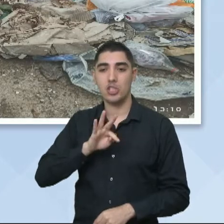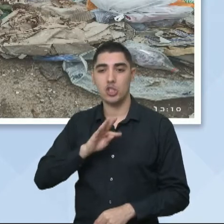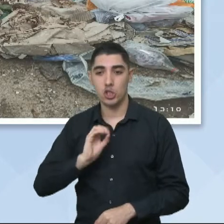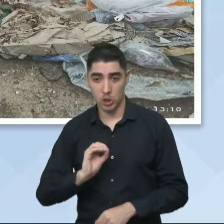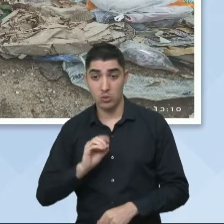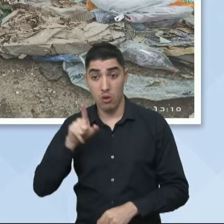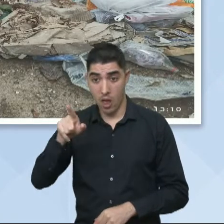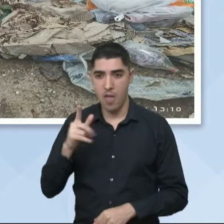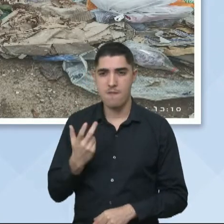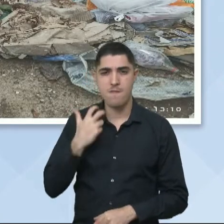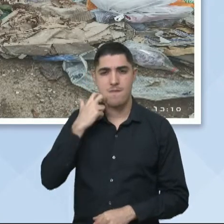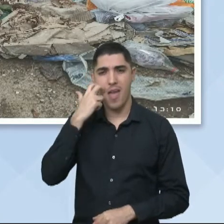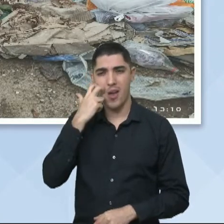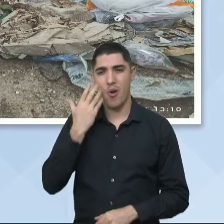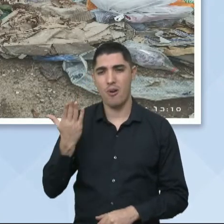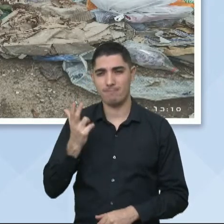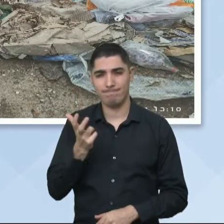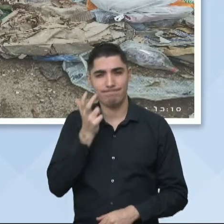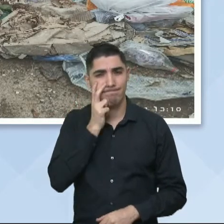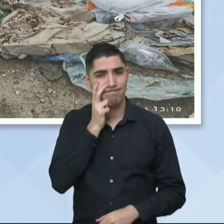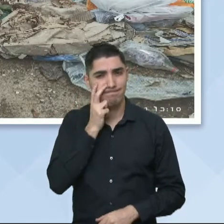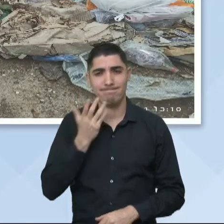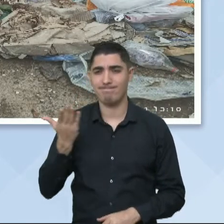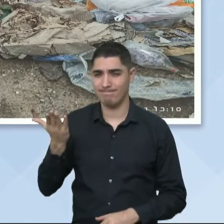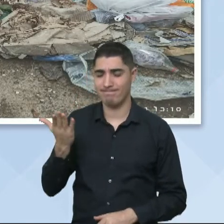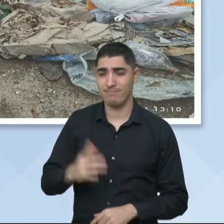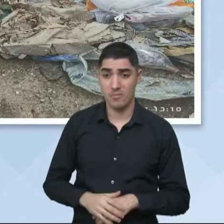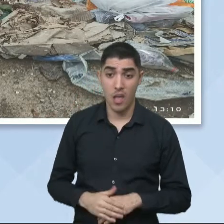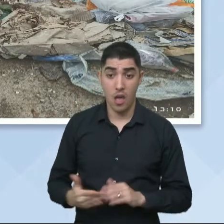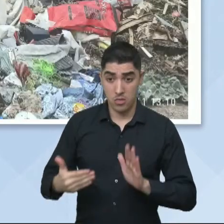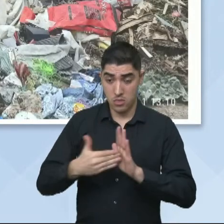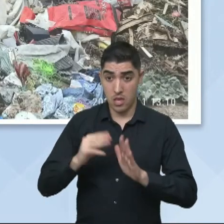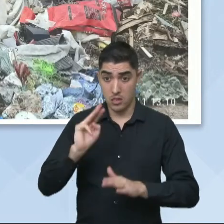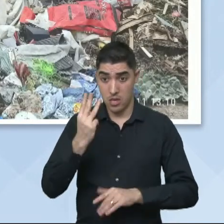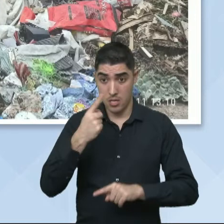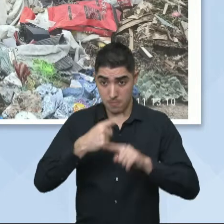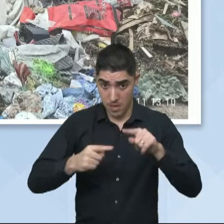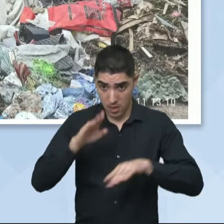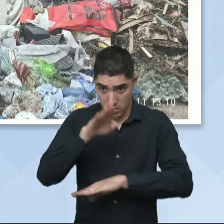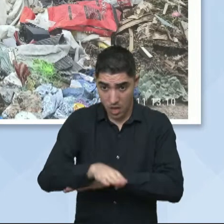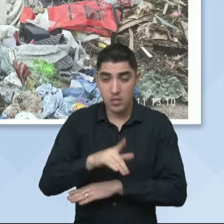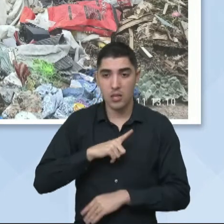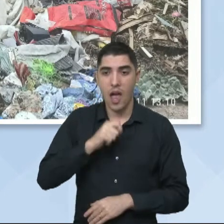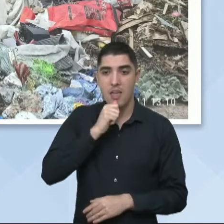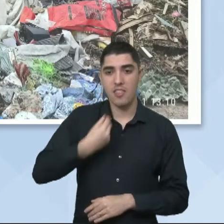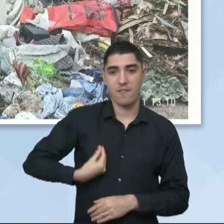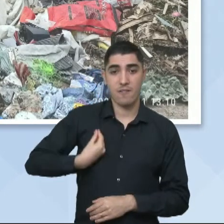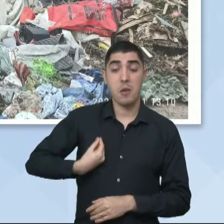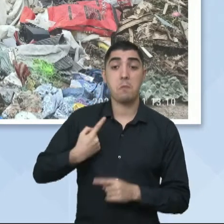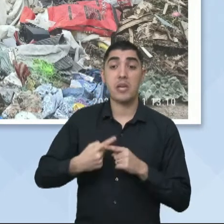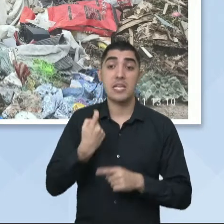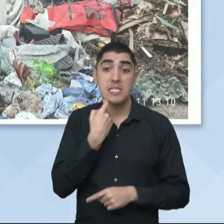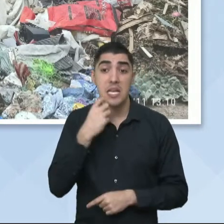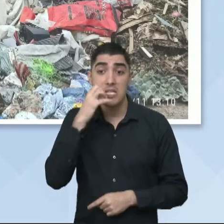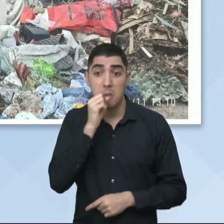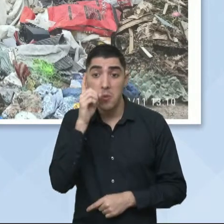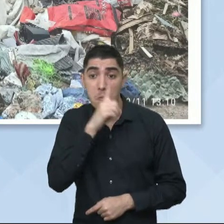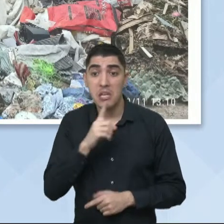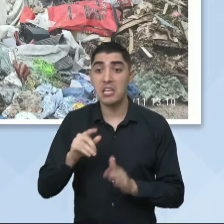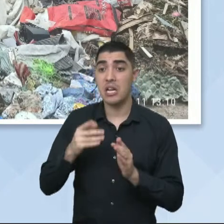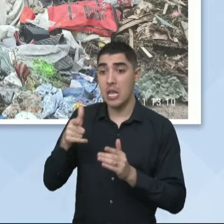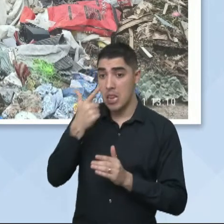pouca vergonha aqui. Até as 3:30 da tarde estava assim, porque sexta, sábado e domingo ninguém retirou lixo nenhum de